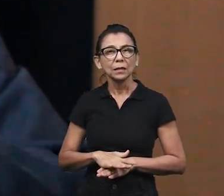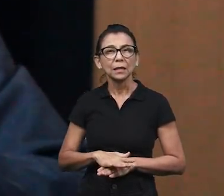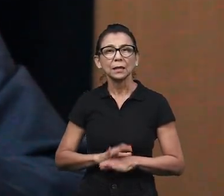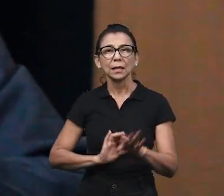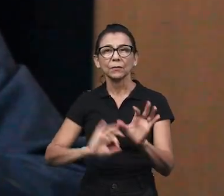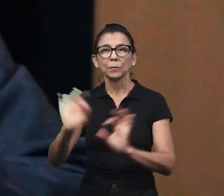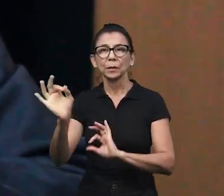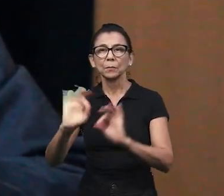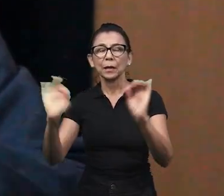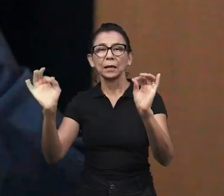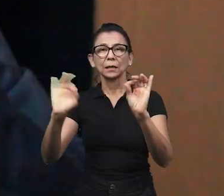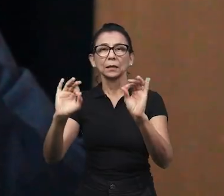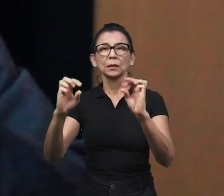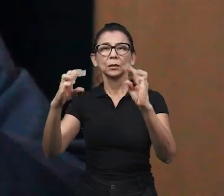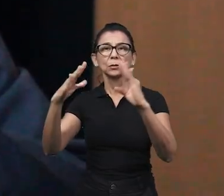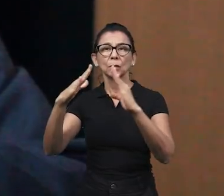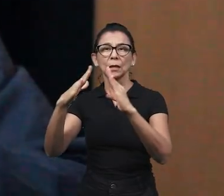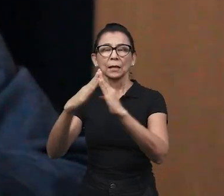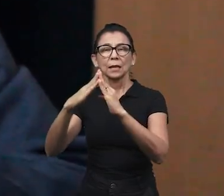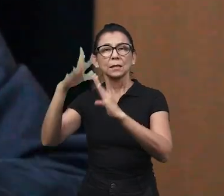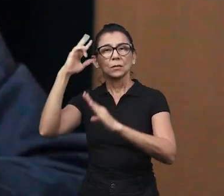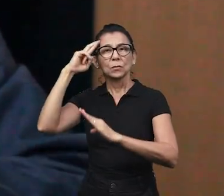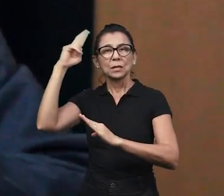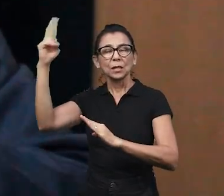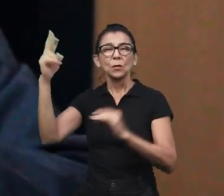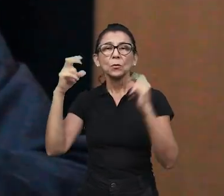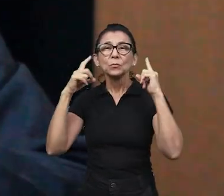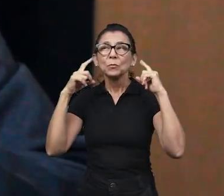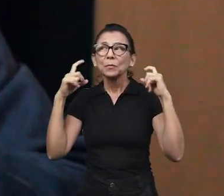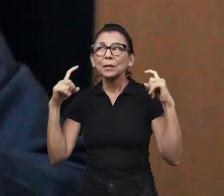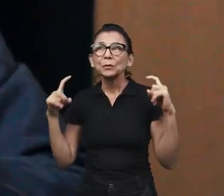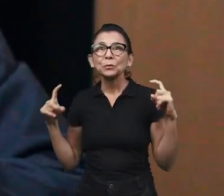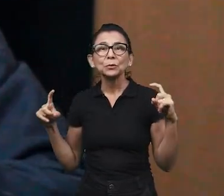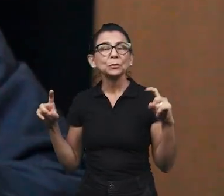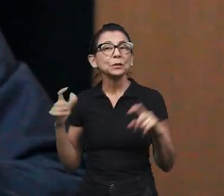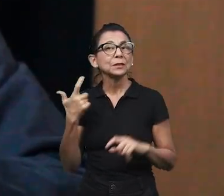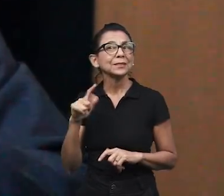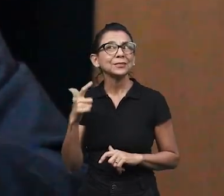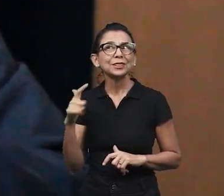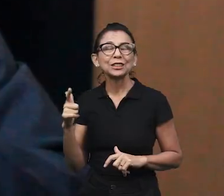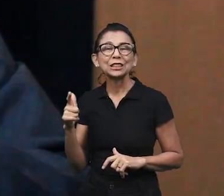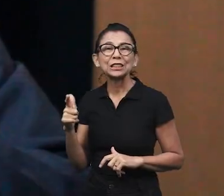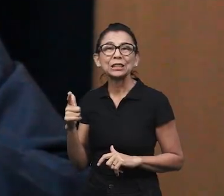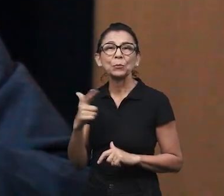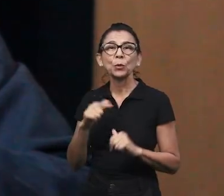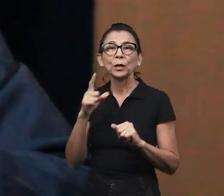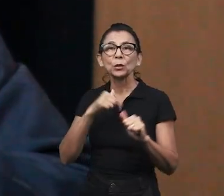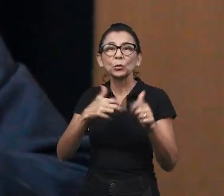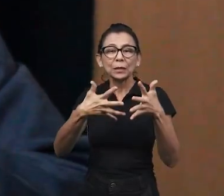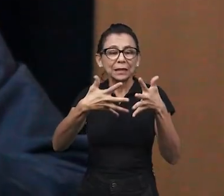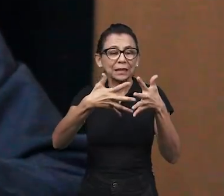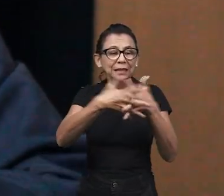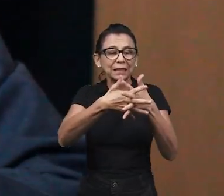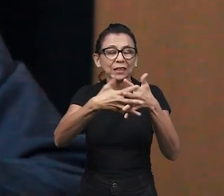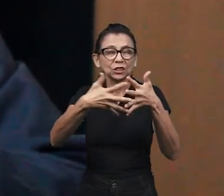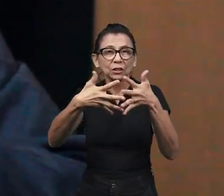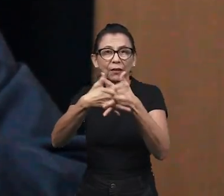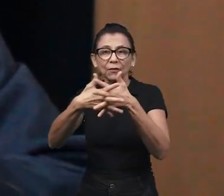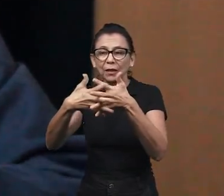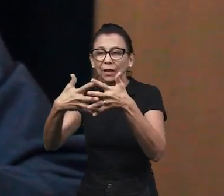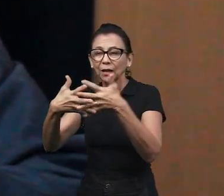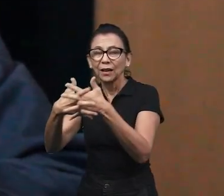do templo, porque tudo era bem encaixado. Por que isso? O que a palavra queria nos ensinar?